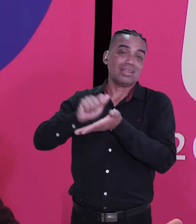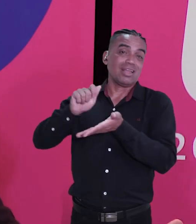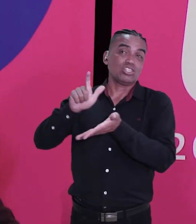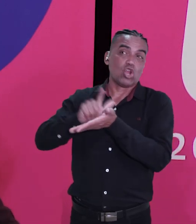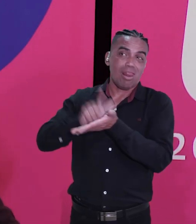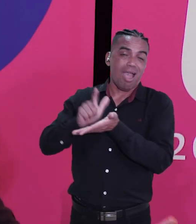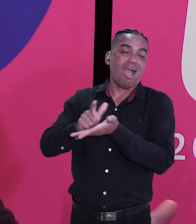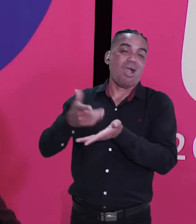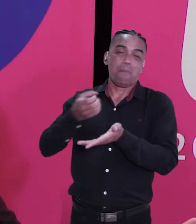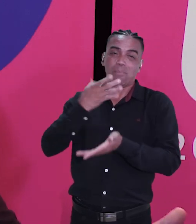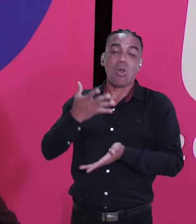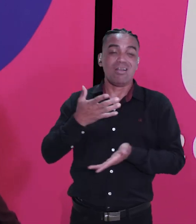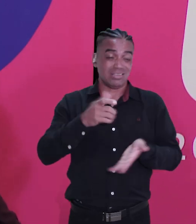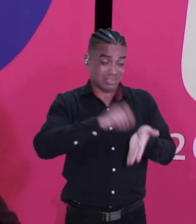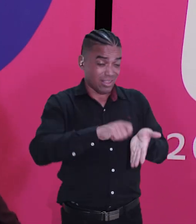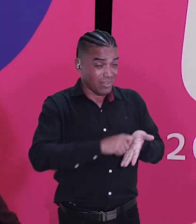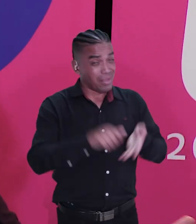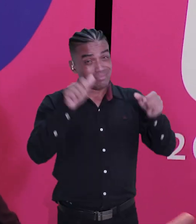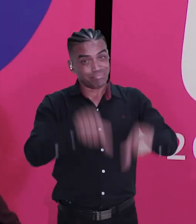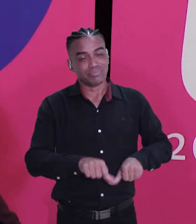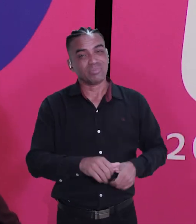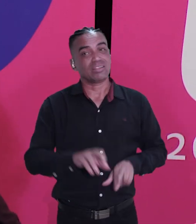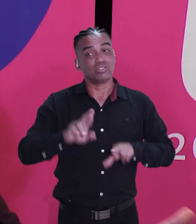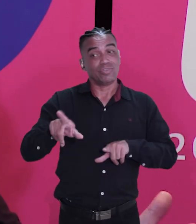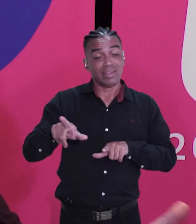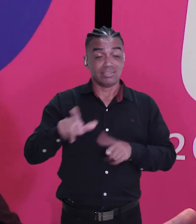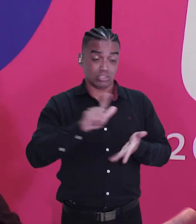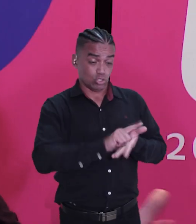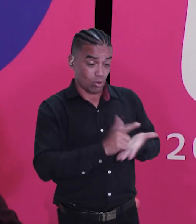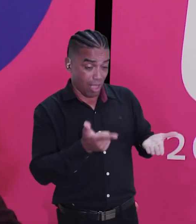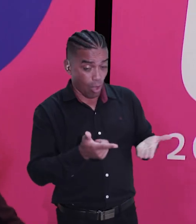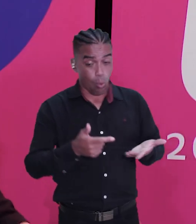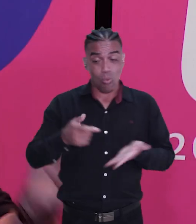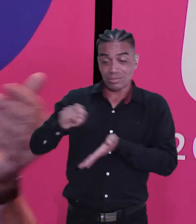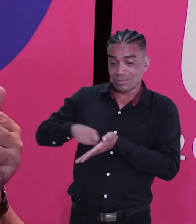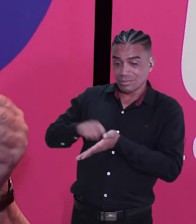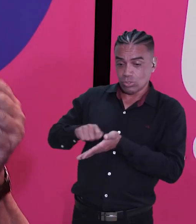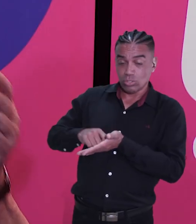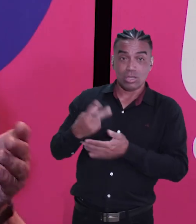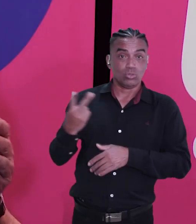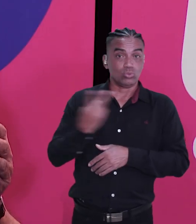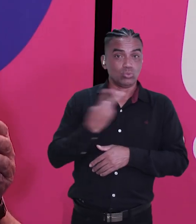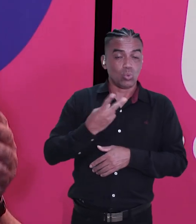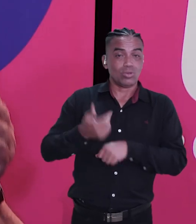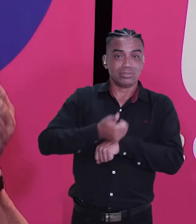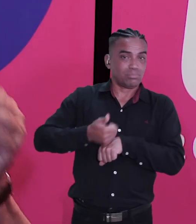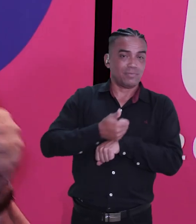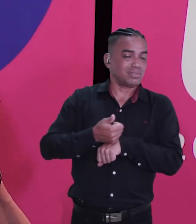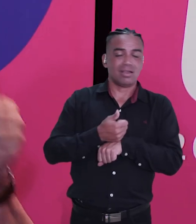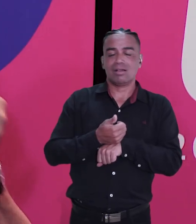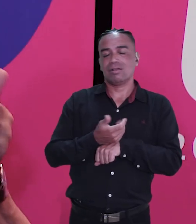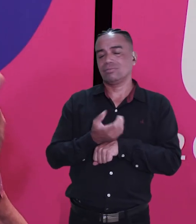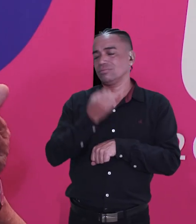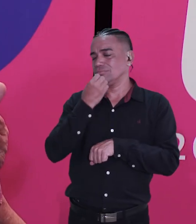também, né? Sendo que, para mim, no caso, não há muita diferença entre ser jornalista e ser escritor, porque são duas profissões que trabalham